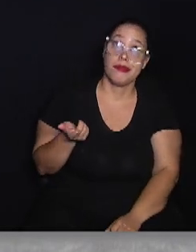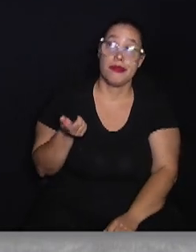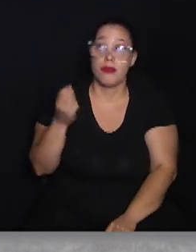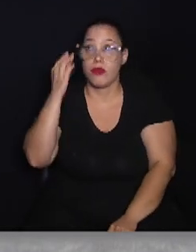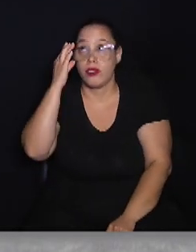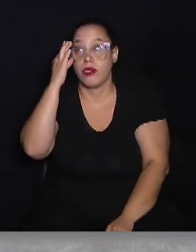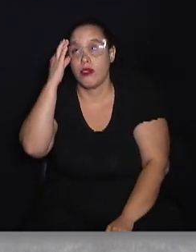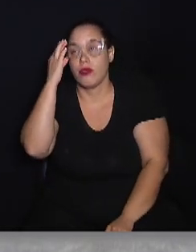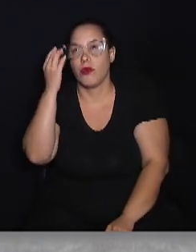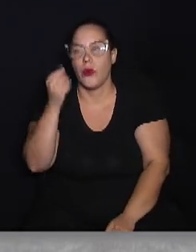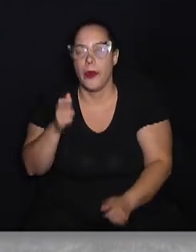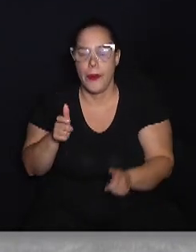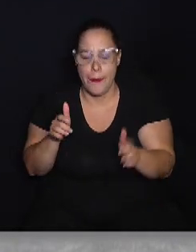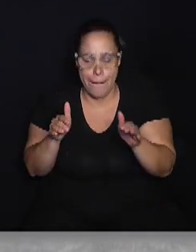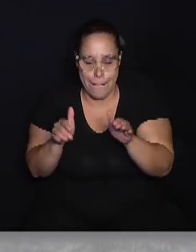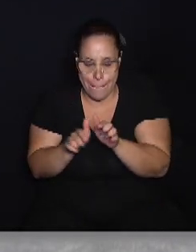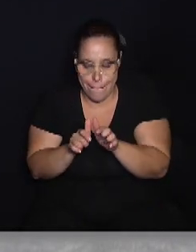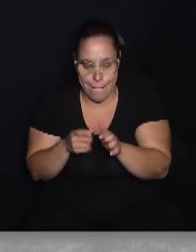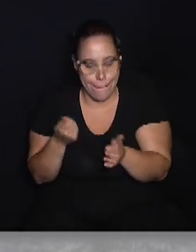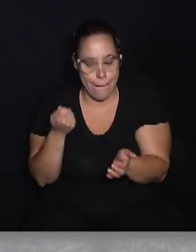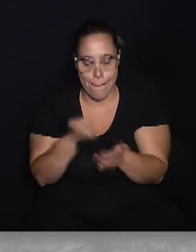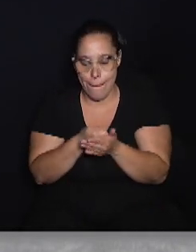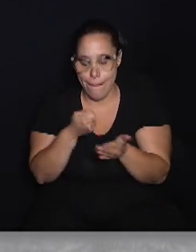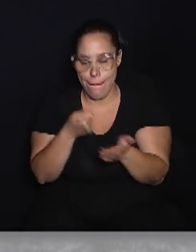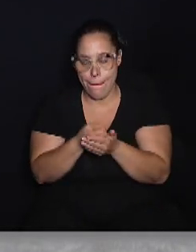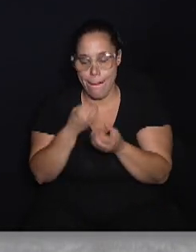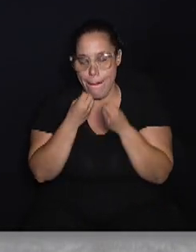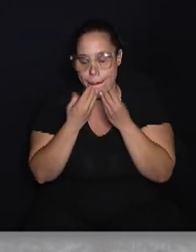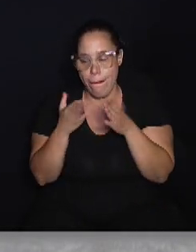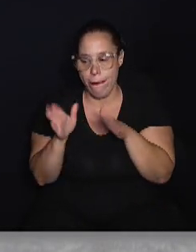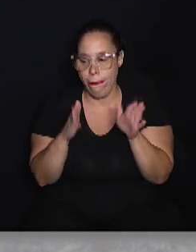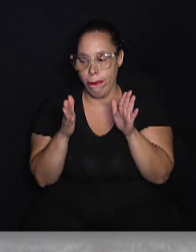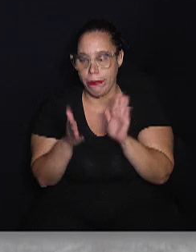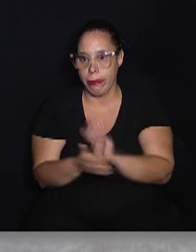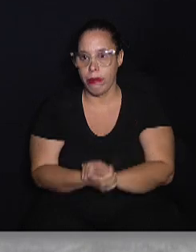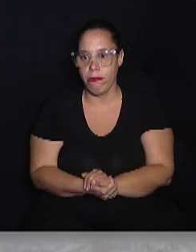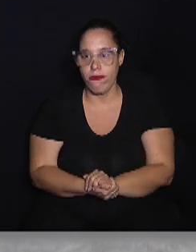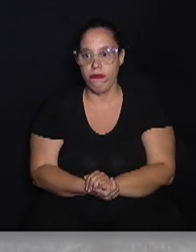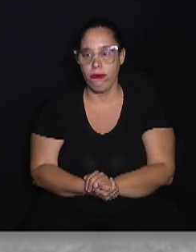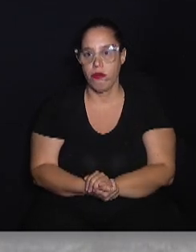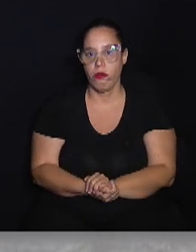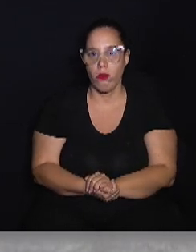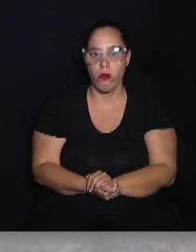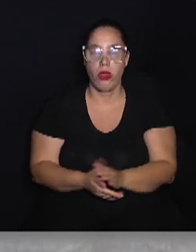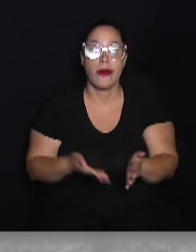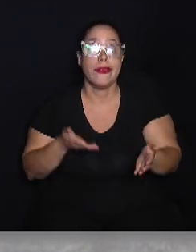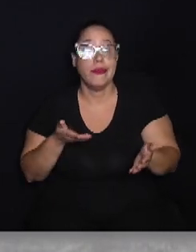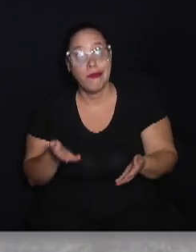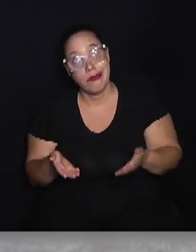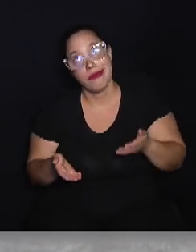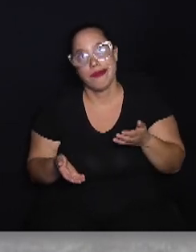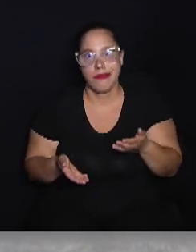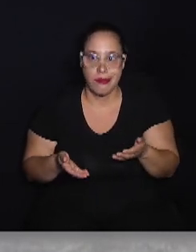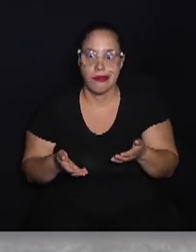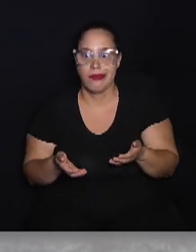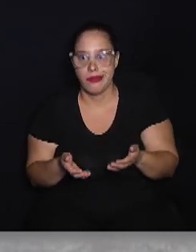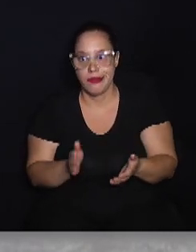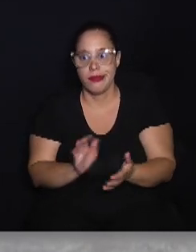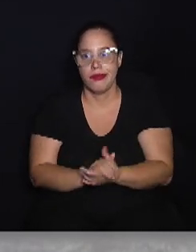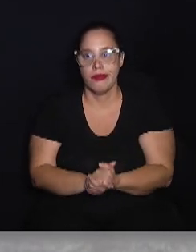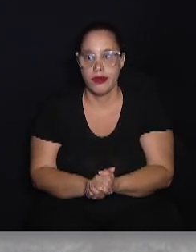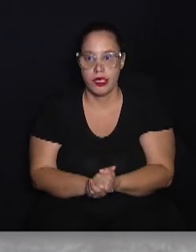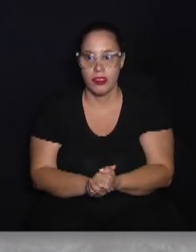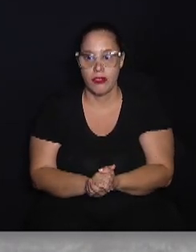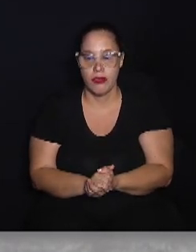bilheteria muito baixa não paga os bons produtores então a gente fica nesse dilema e foi uma demanda que